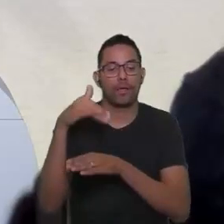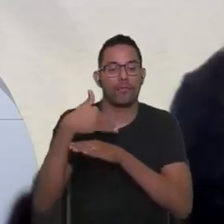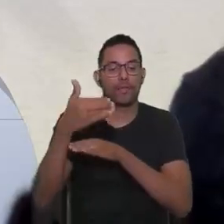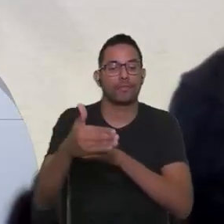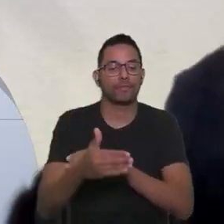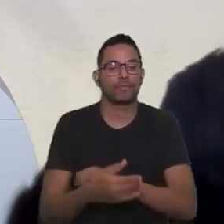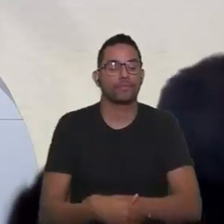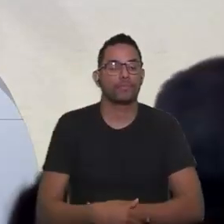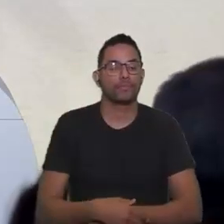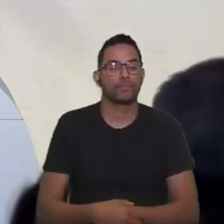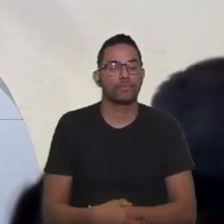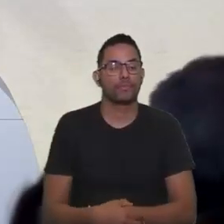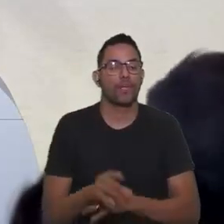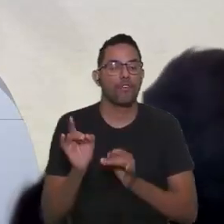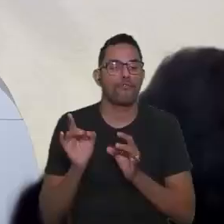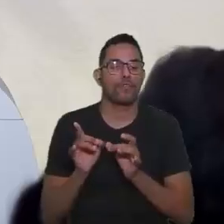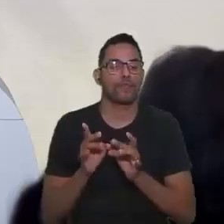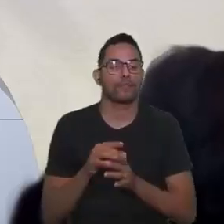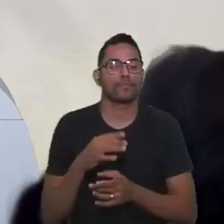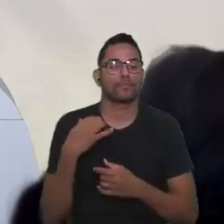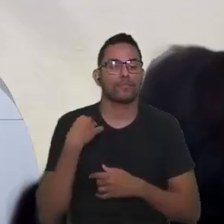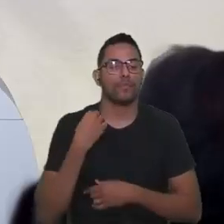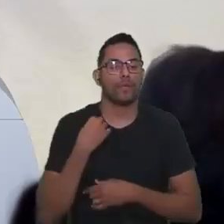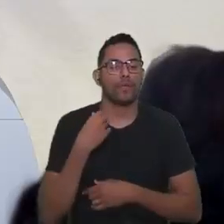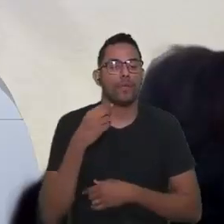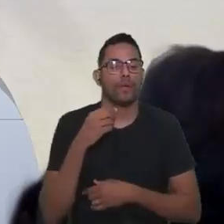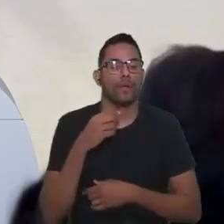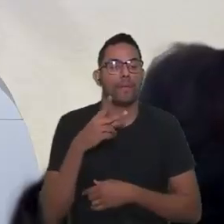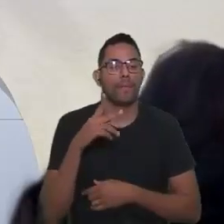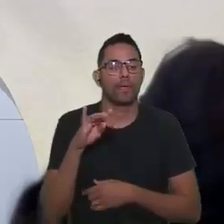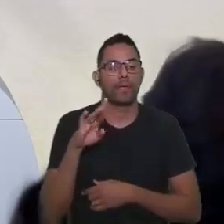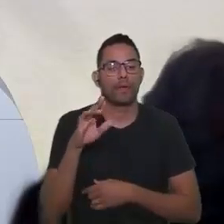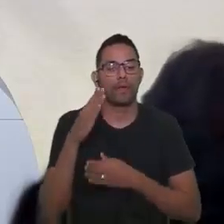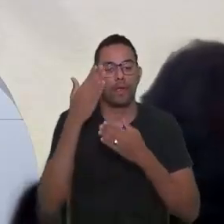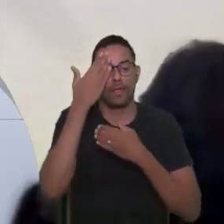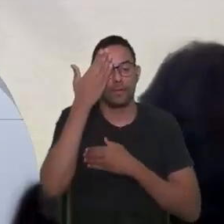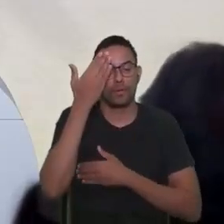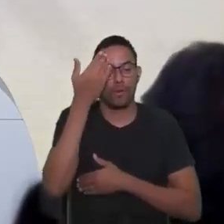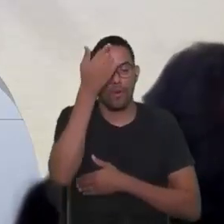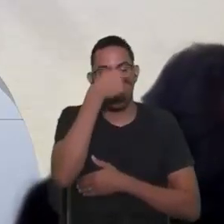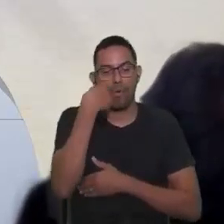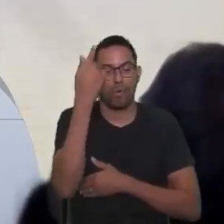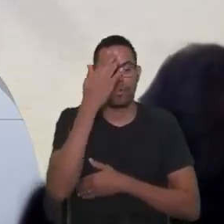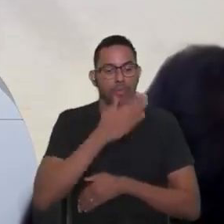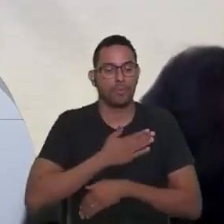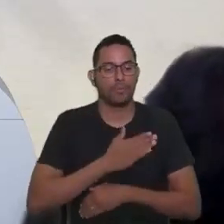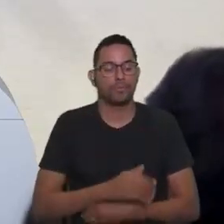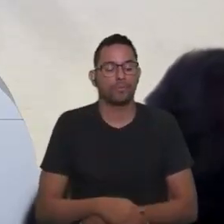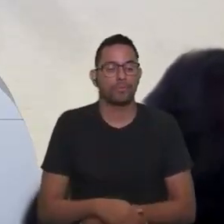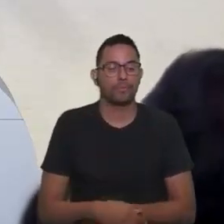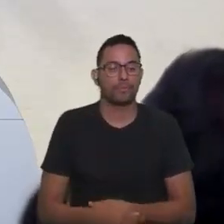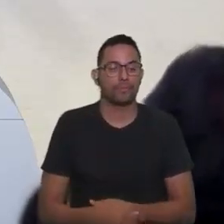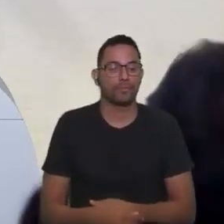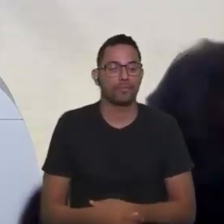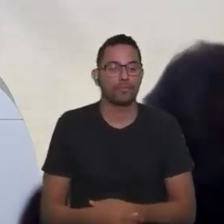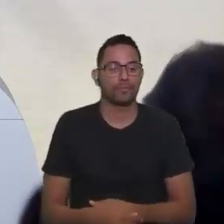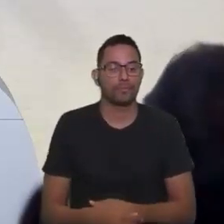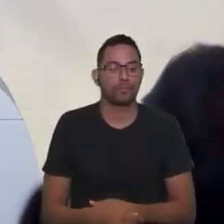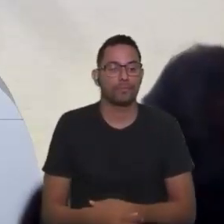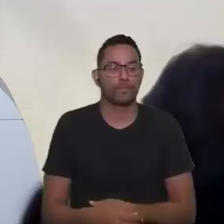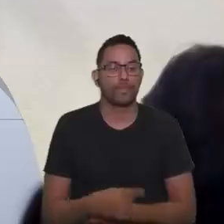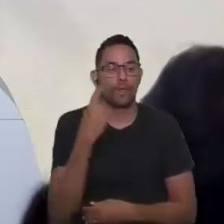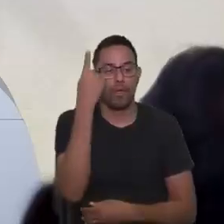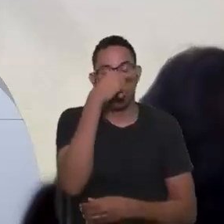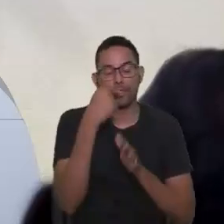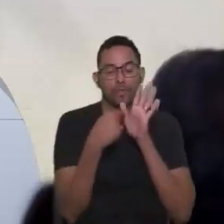assim que estava vendendo uma camiseta pirata com o meu rosto. Né? Então, assim, ter o